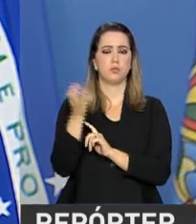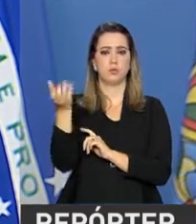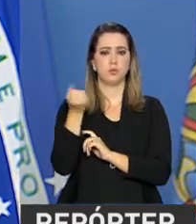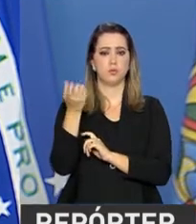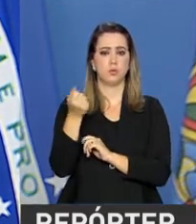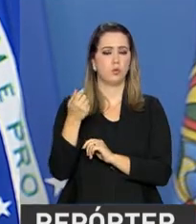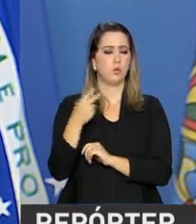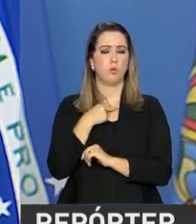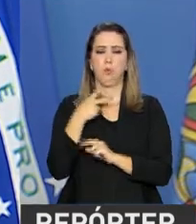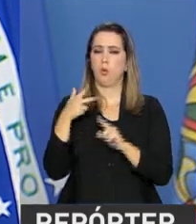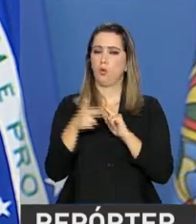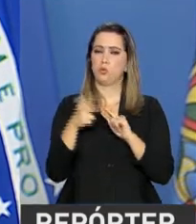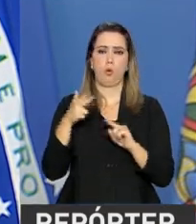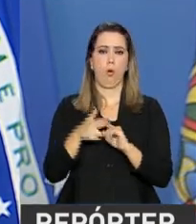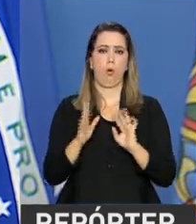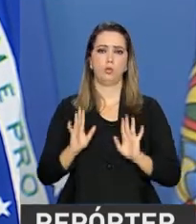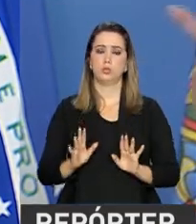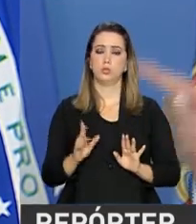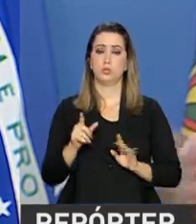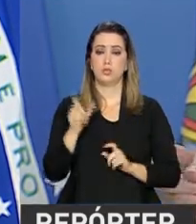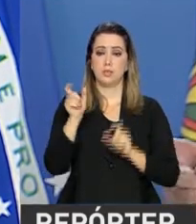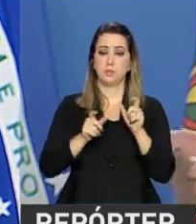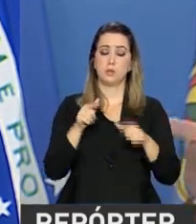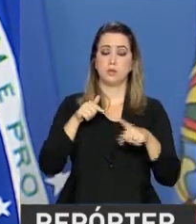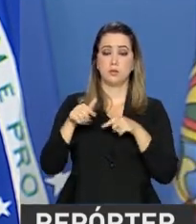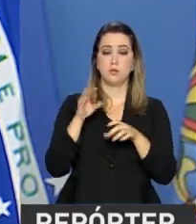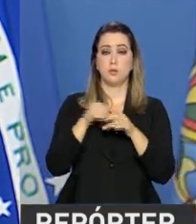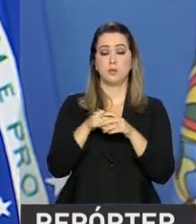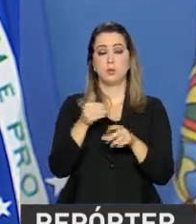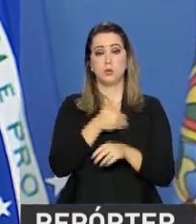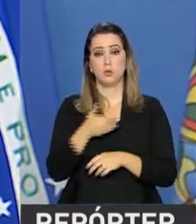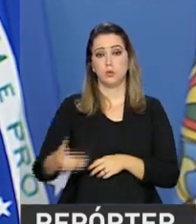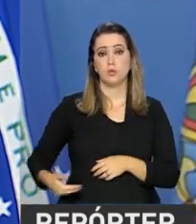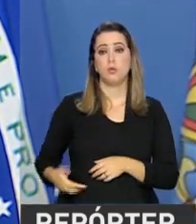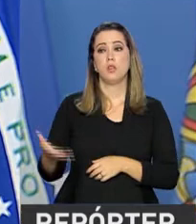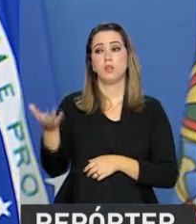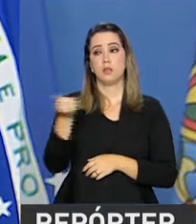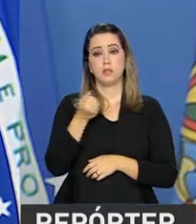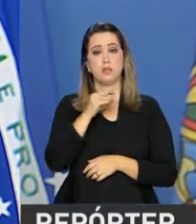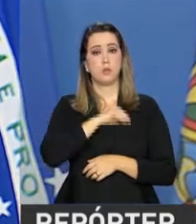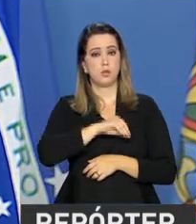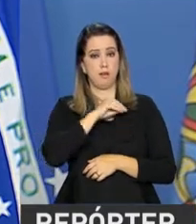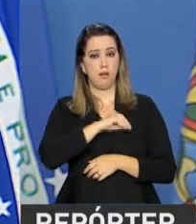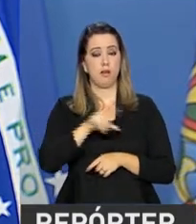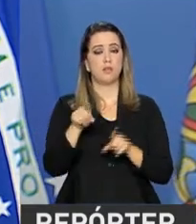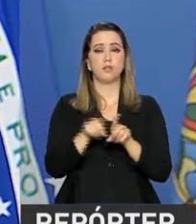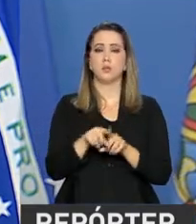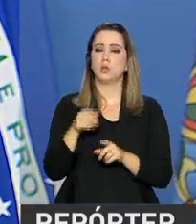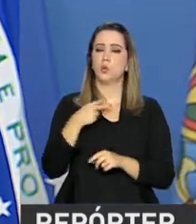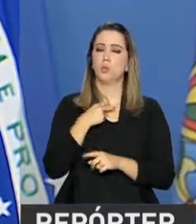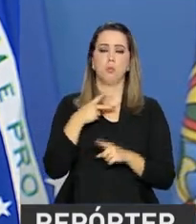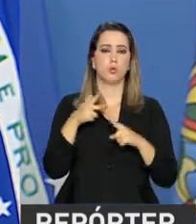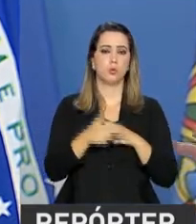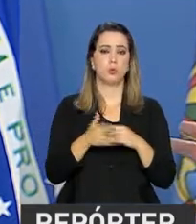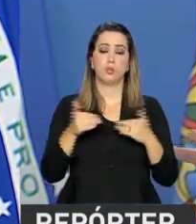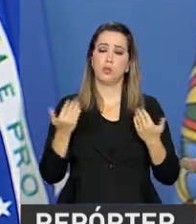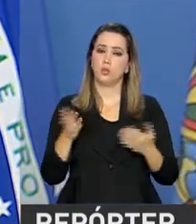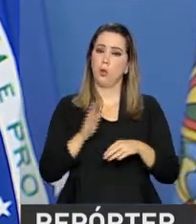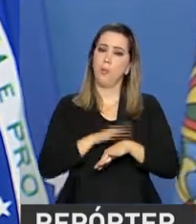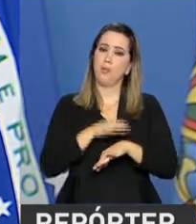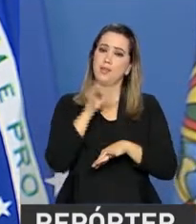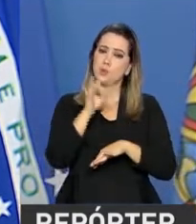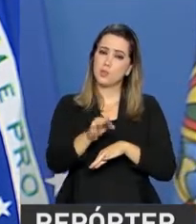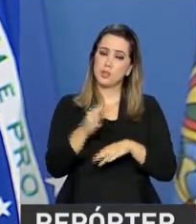ver corpos lá no futuro o que os servidores públicos ganham também não podem ver cortes no futuro por isso o momento adequado